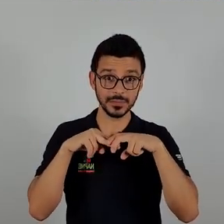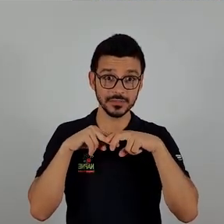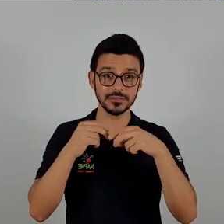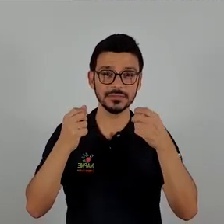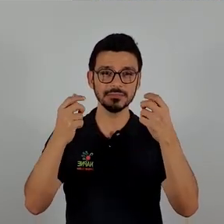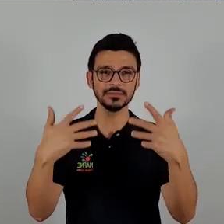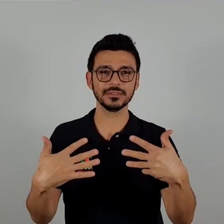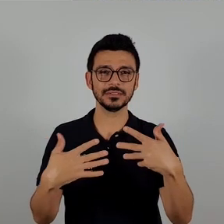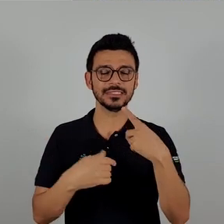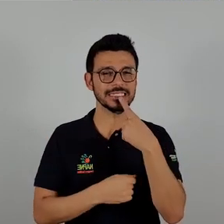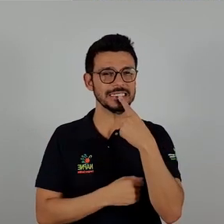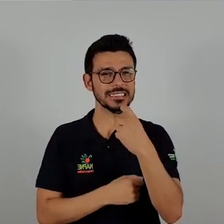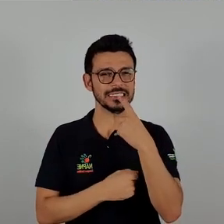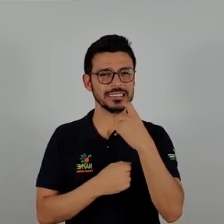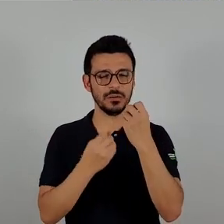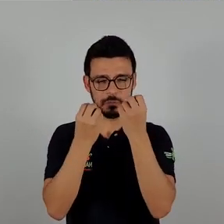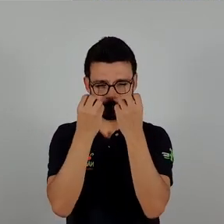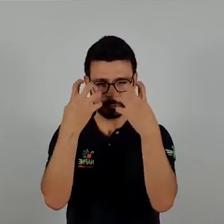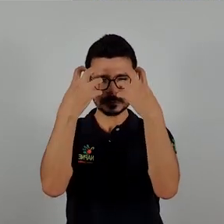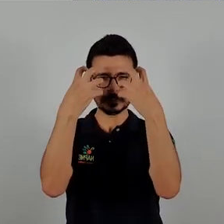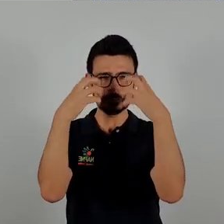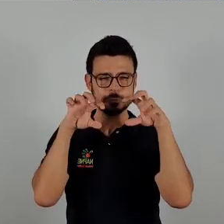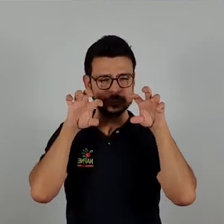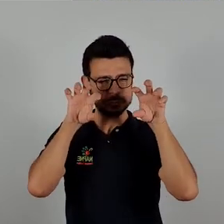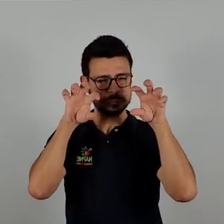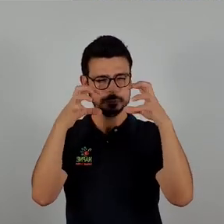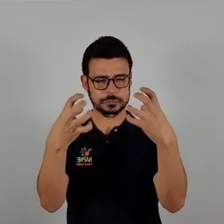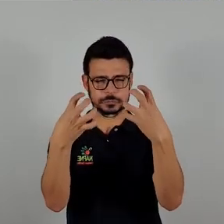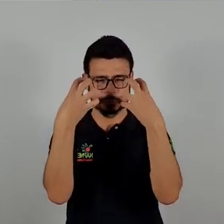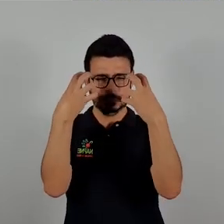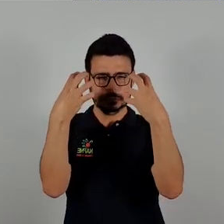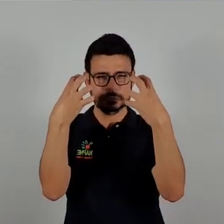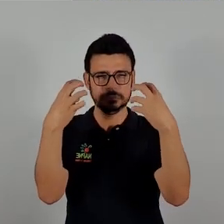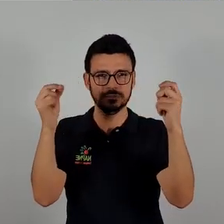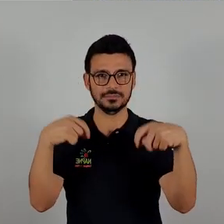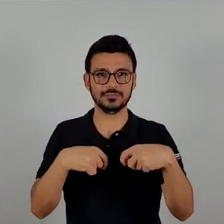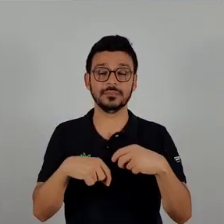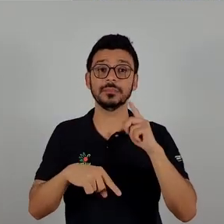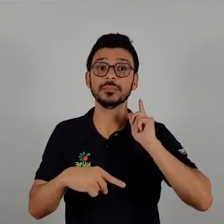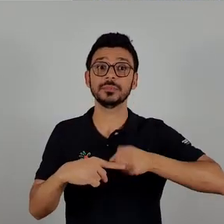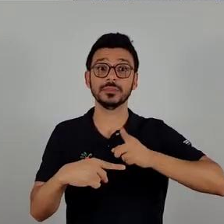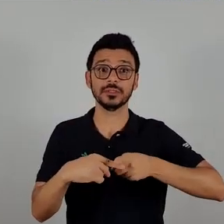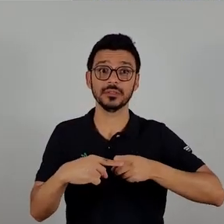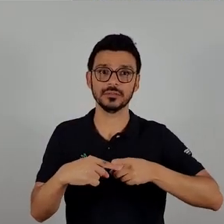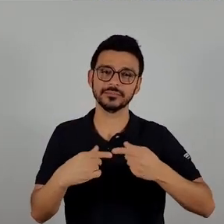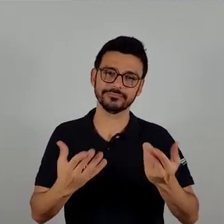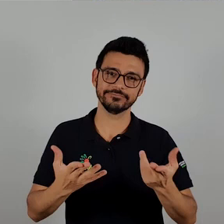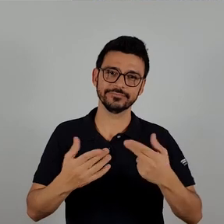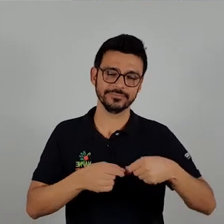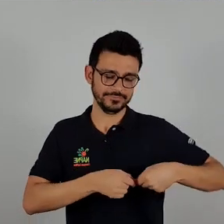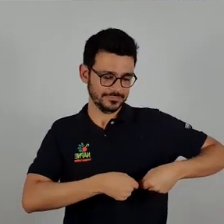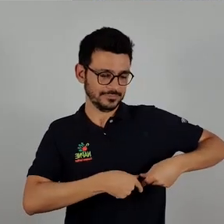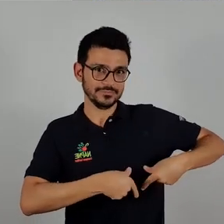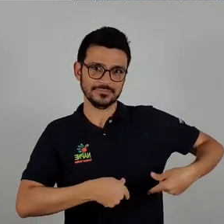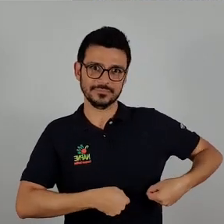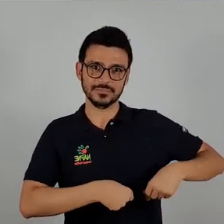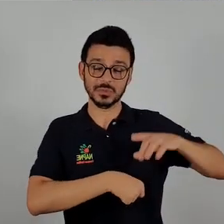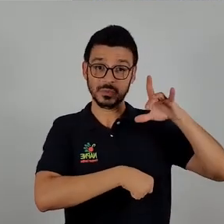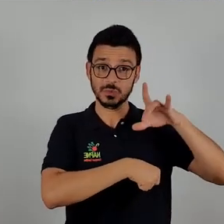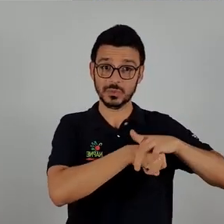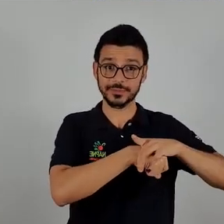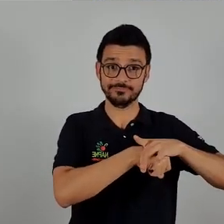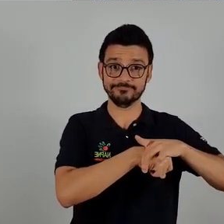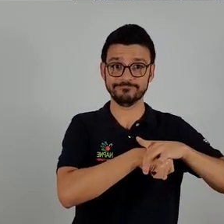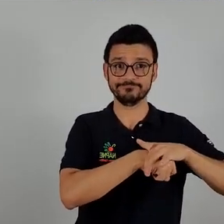nosso paciente. Então, o corpo inteligentemente joga para aquilo que precisa ser ligado. Então, é nessas horas que a gente